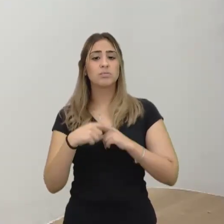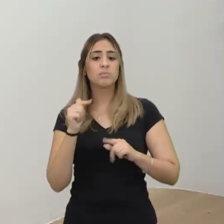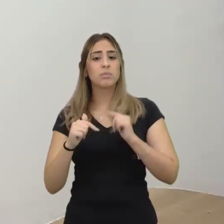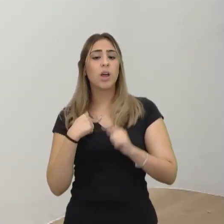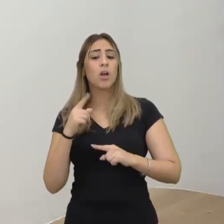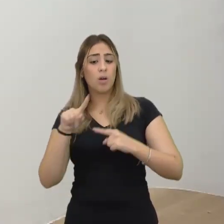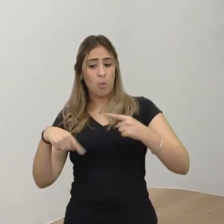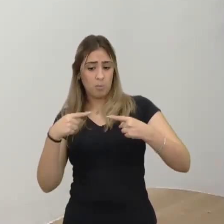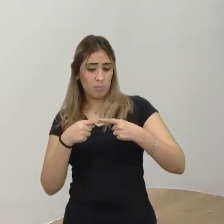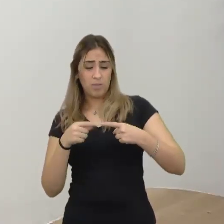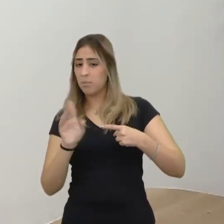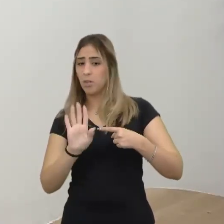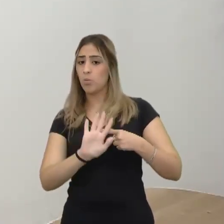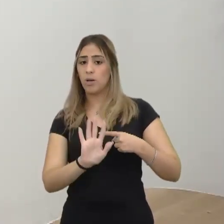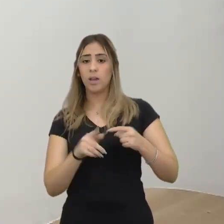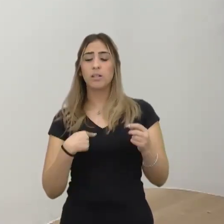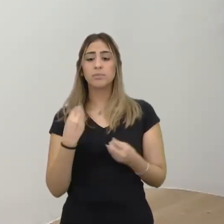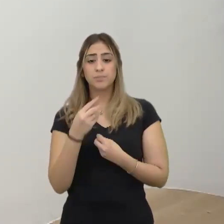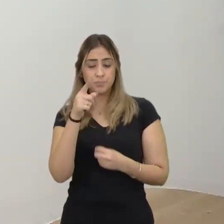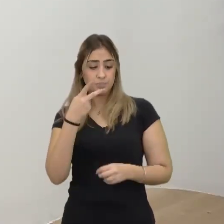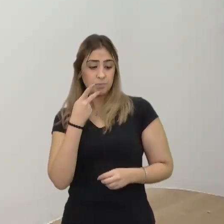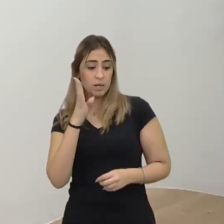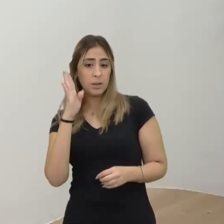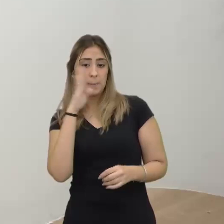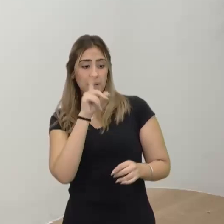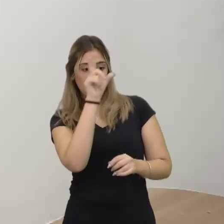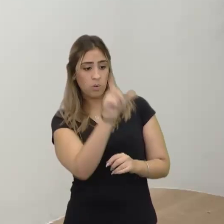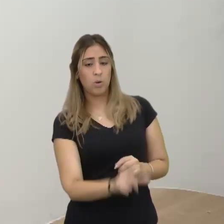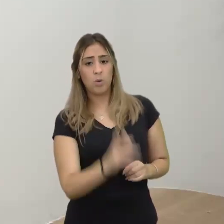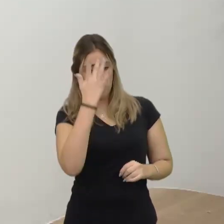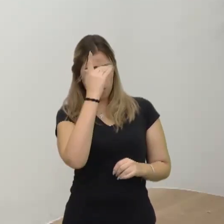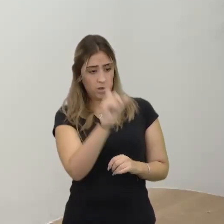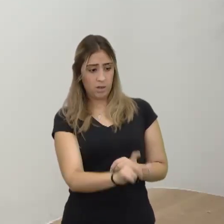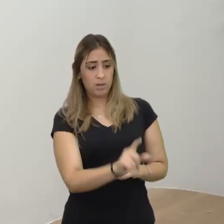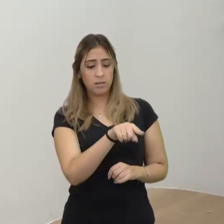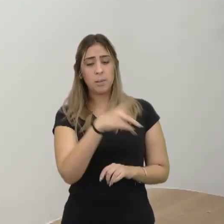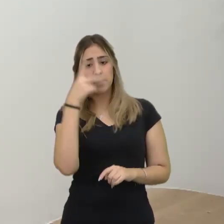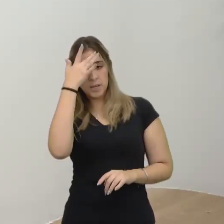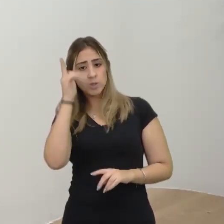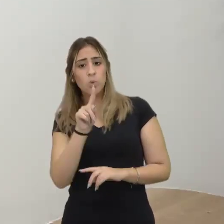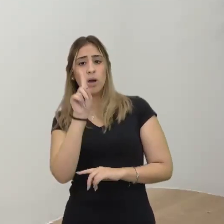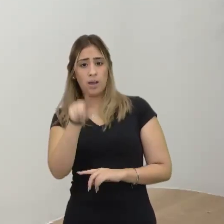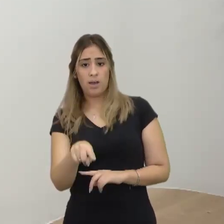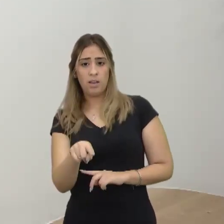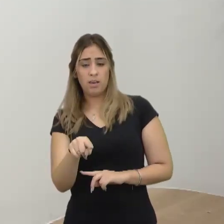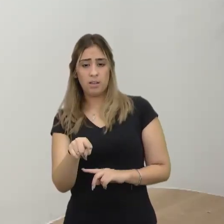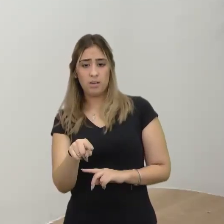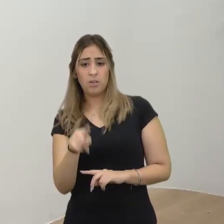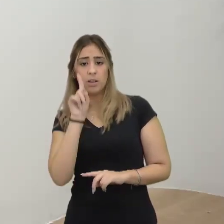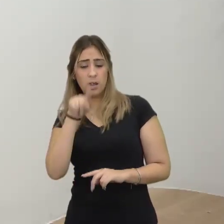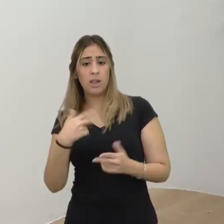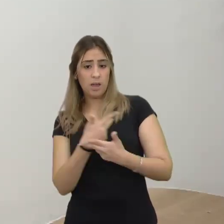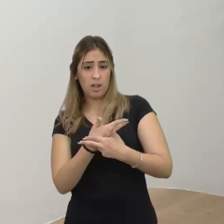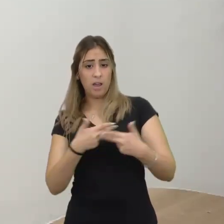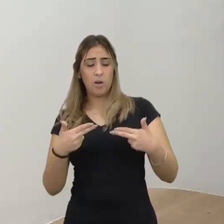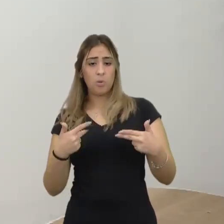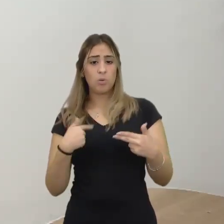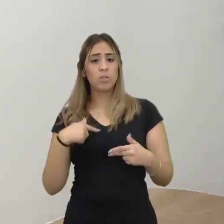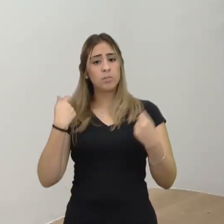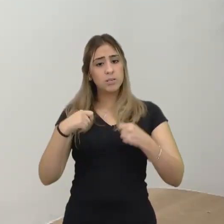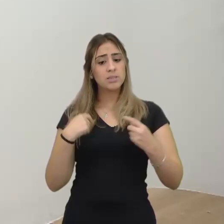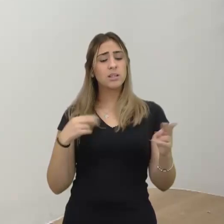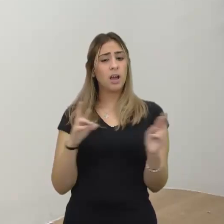não é. Quando você discrimina alguém por aquilo que a pessoa é algo que tem que